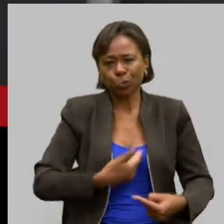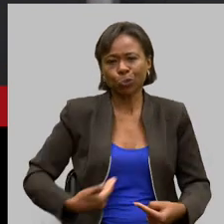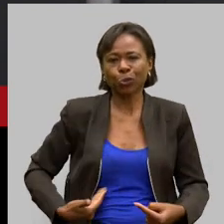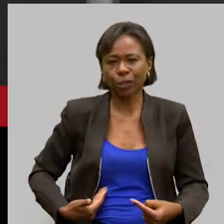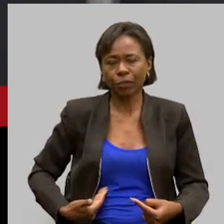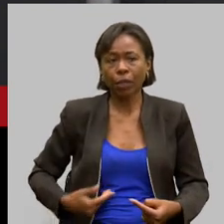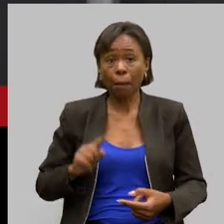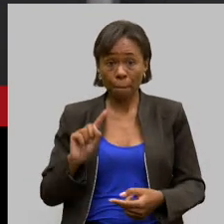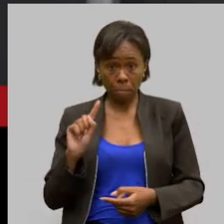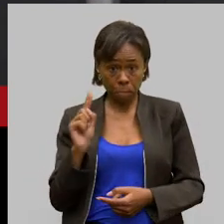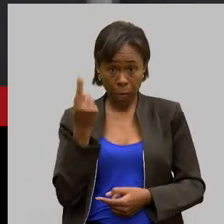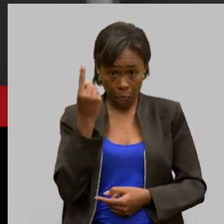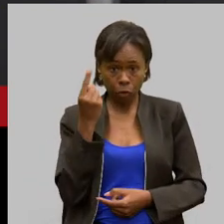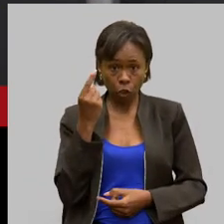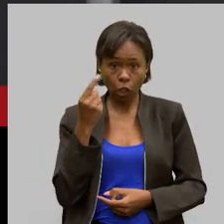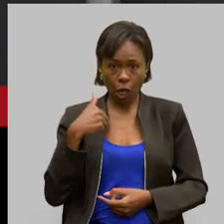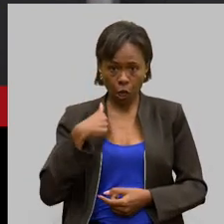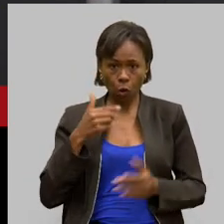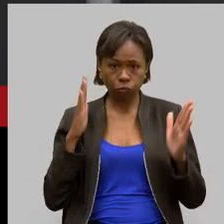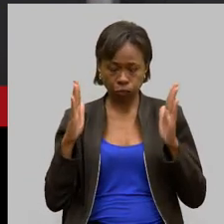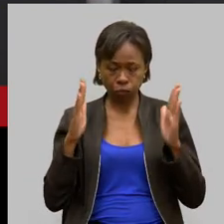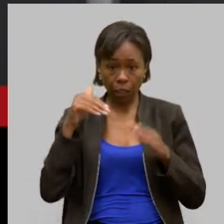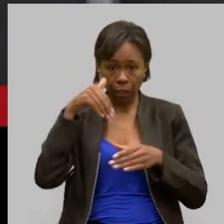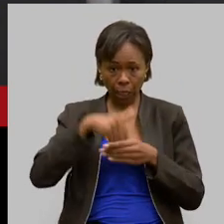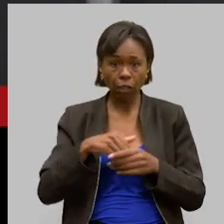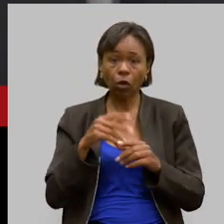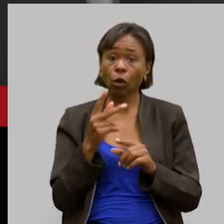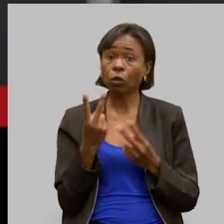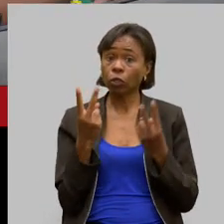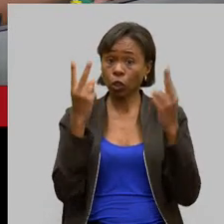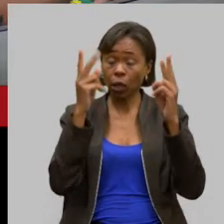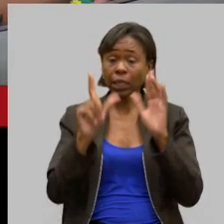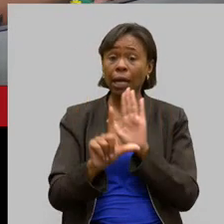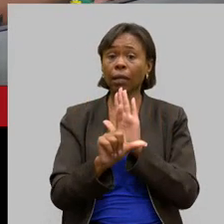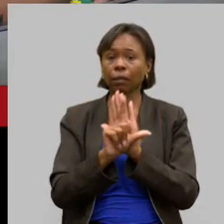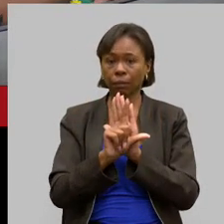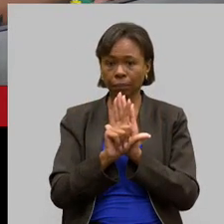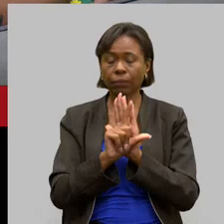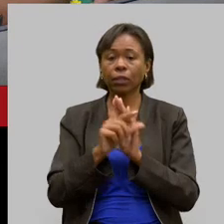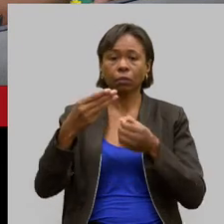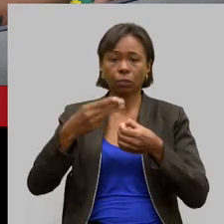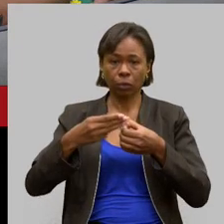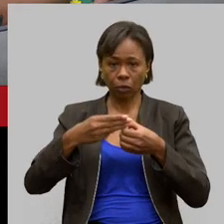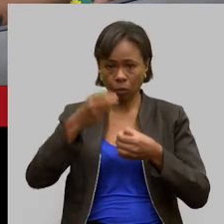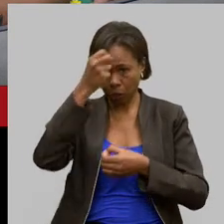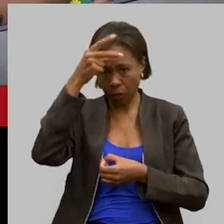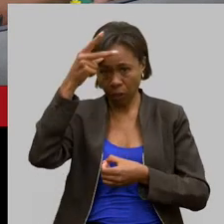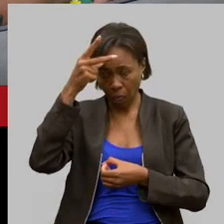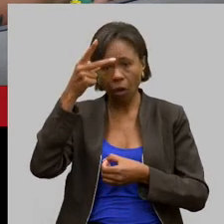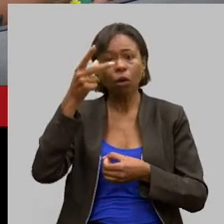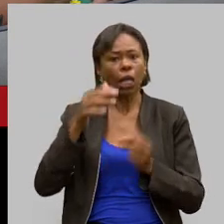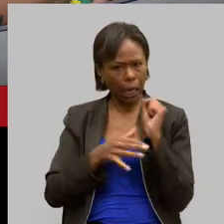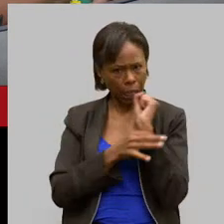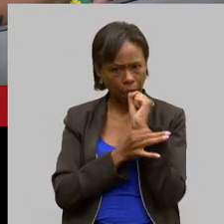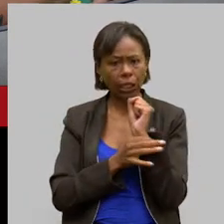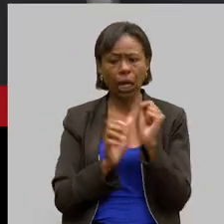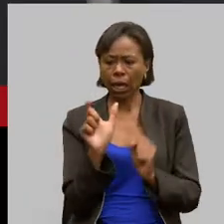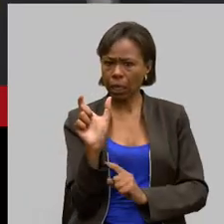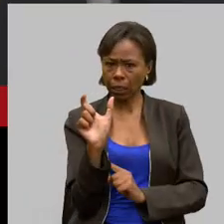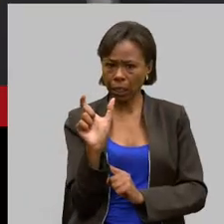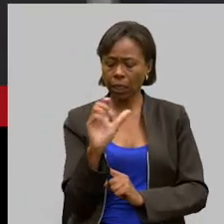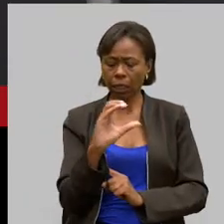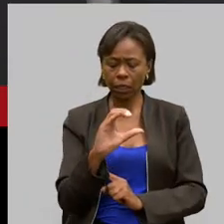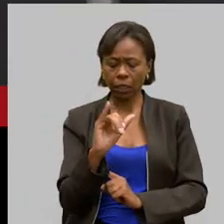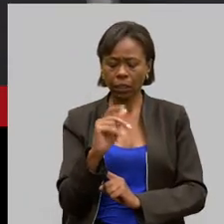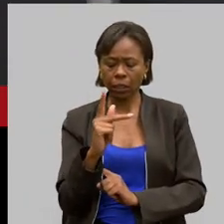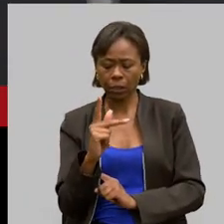conseguiu uma vitória que foi a aprovação da Lei Municipal que garante a carteirinha cipia antes mesmo do de